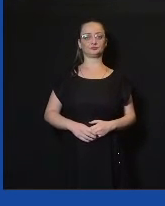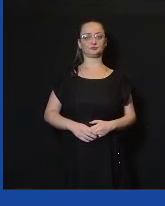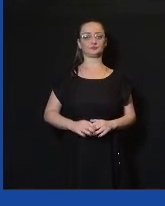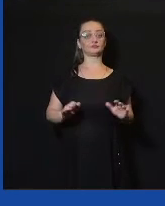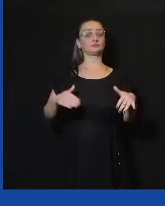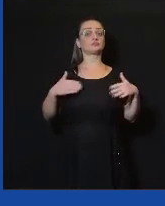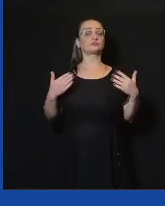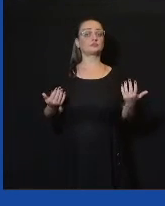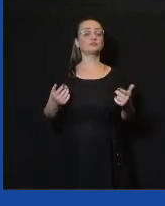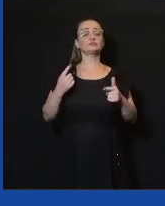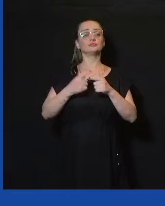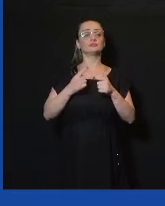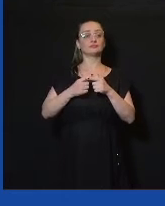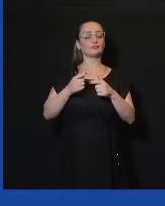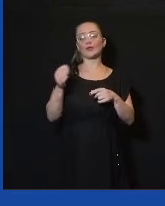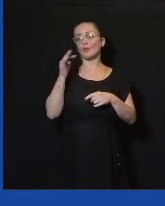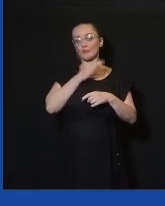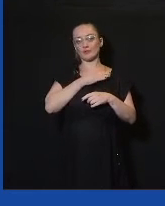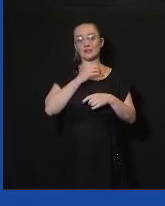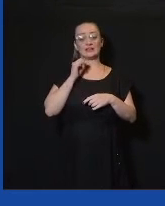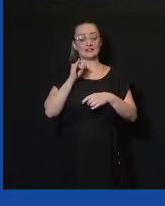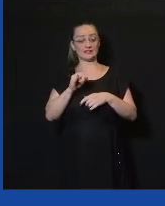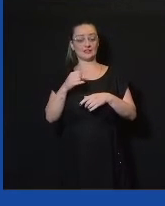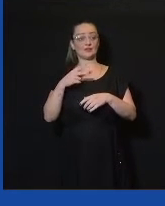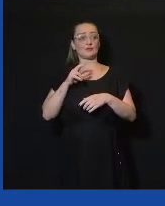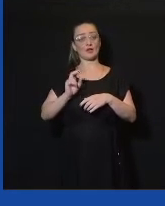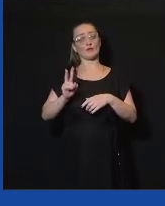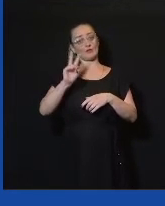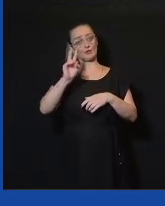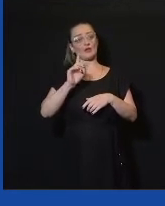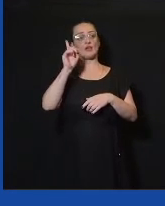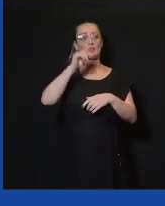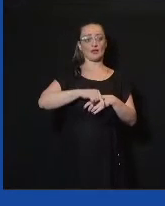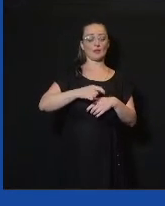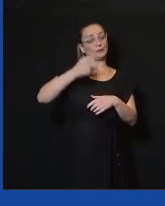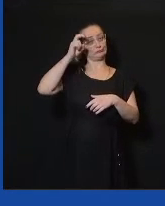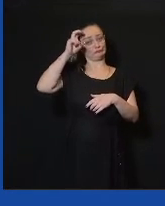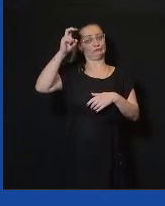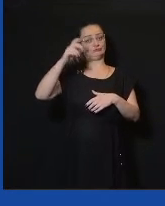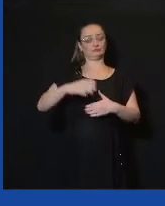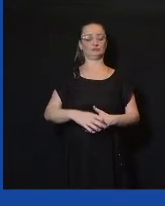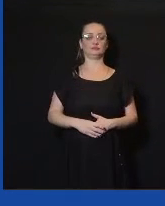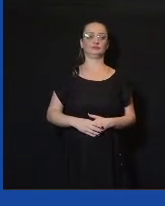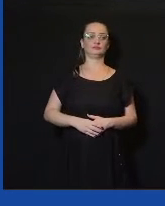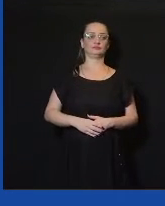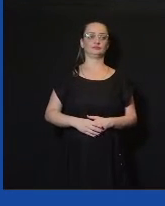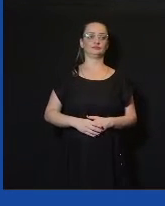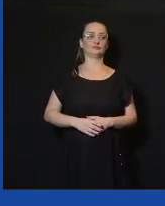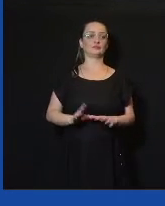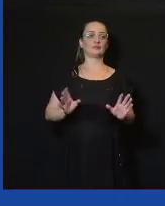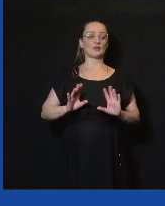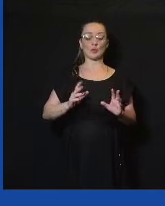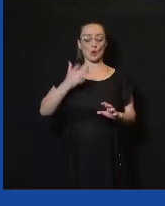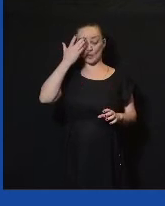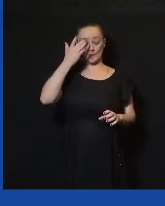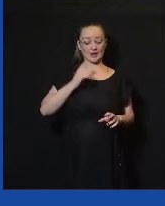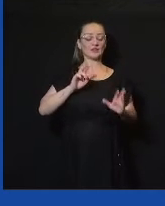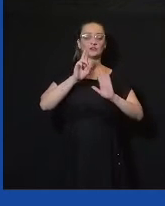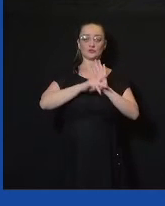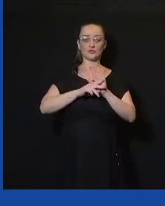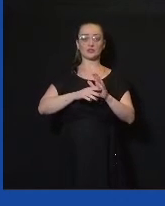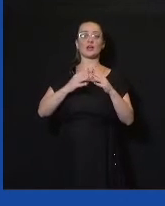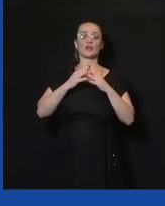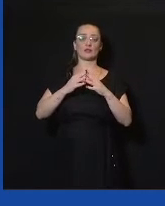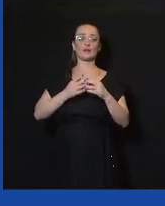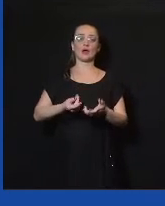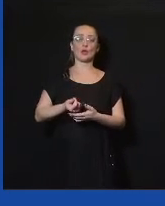Ou seja, por uma constatação óbvia, que se não for por valor, que seja por inteligência. Não entender a diversidade atrapalha os